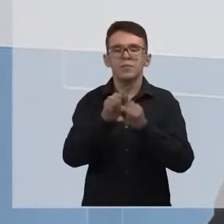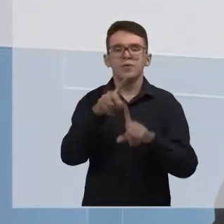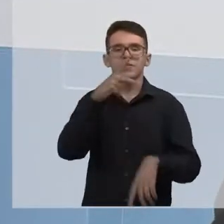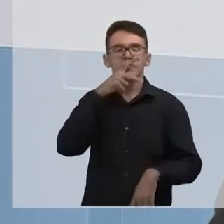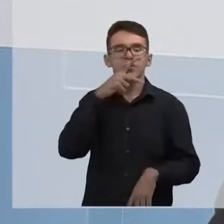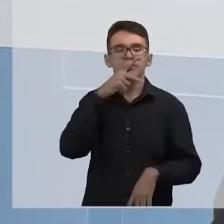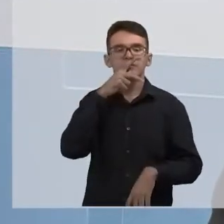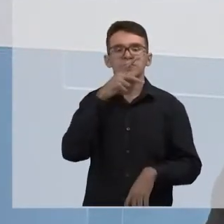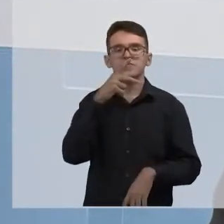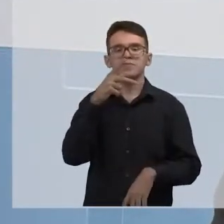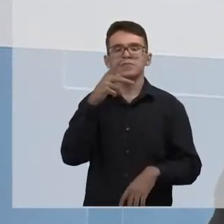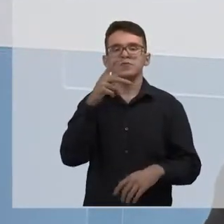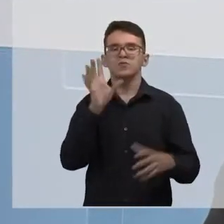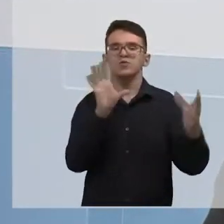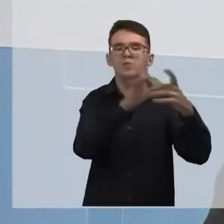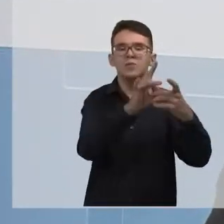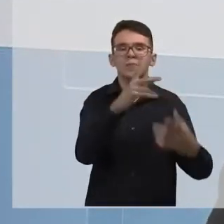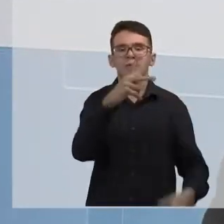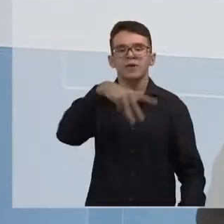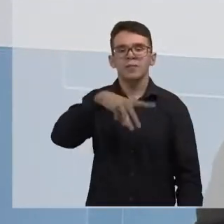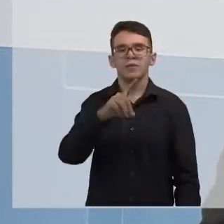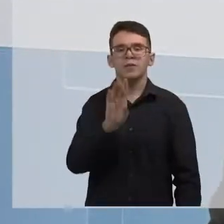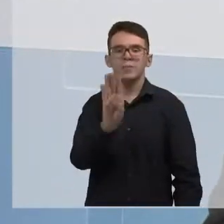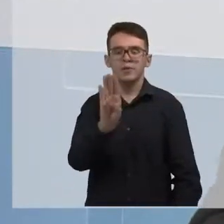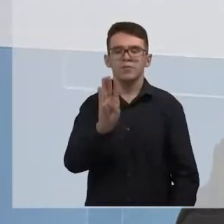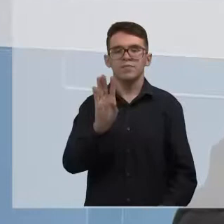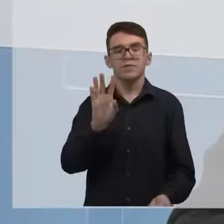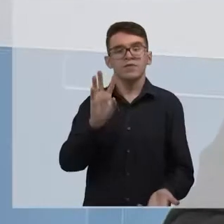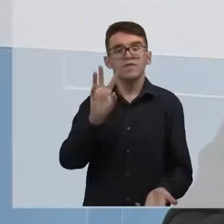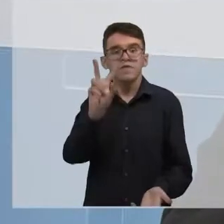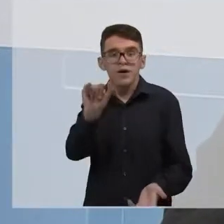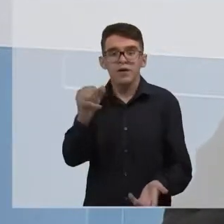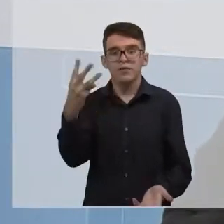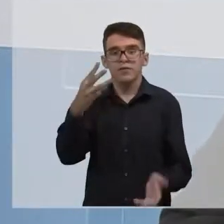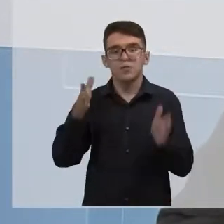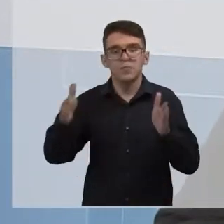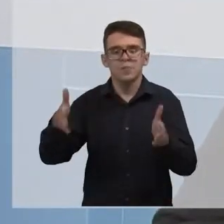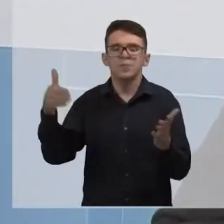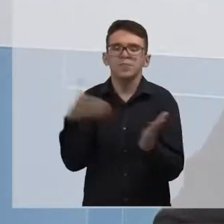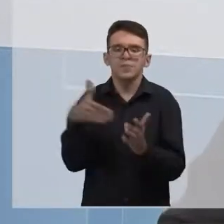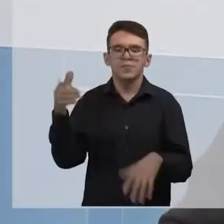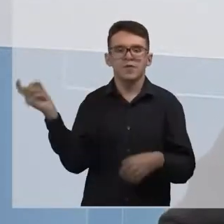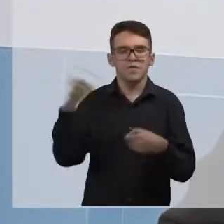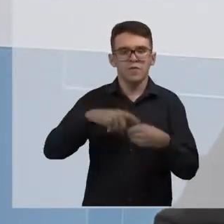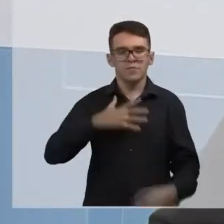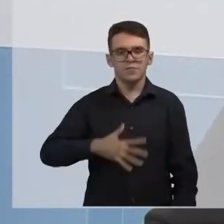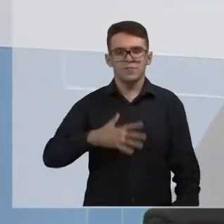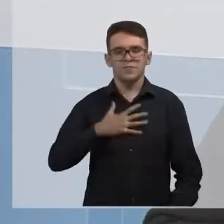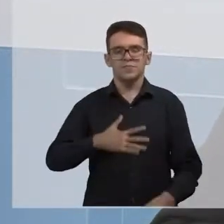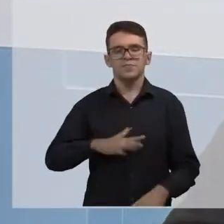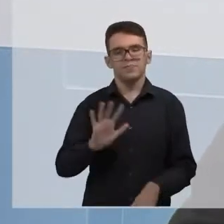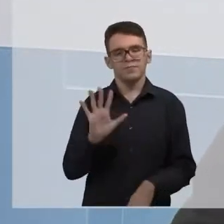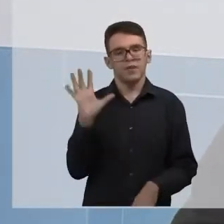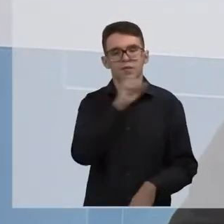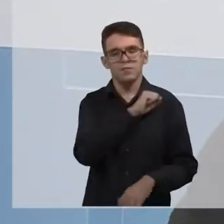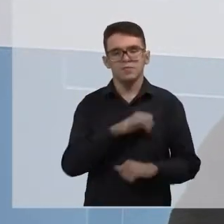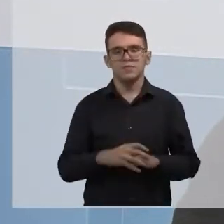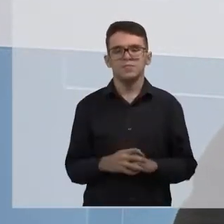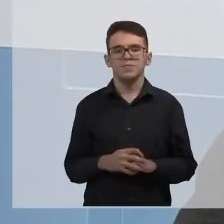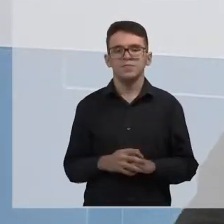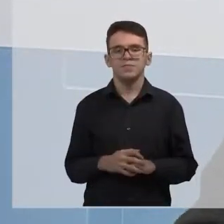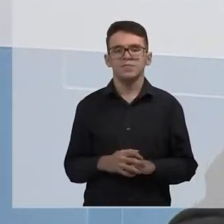o PMDB. Essa discussão você vai saber agora no terceiro e último bloco, quando a gente voltar do intervalo. É um instante só, a gente volta